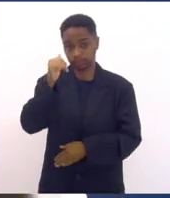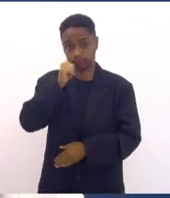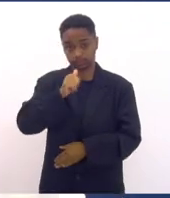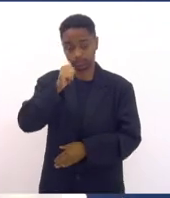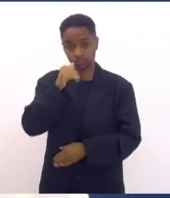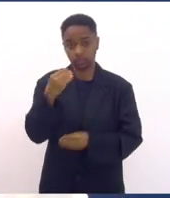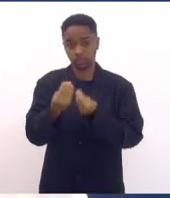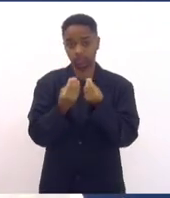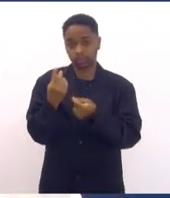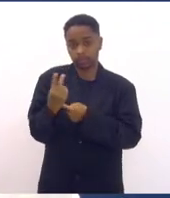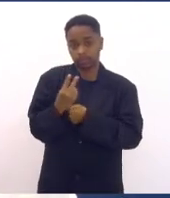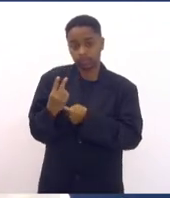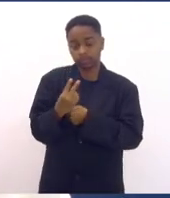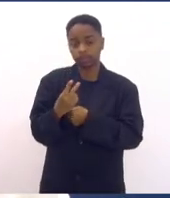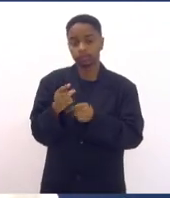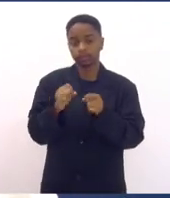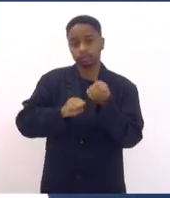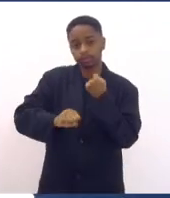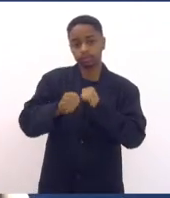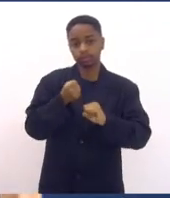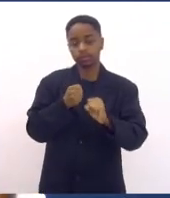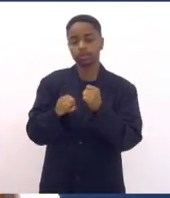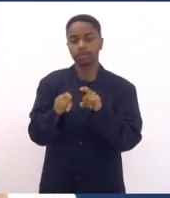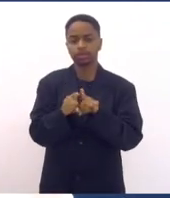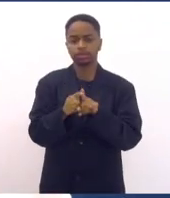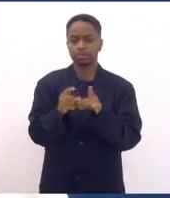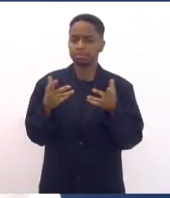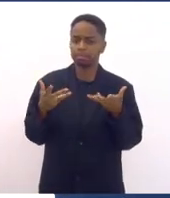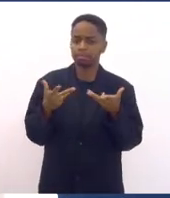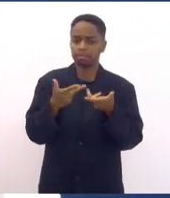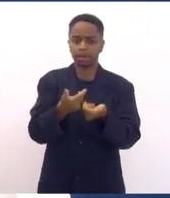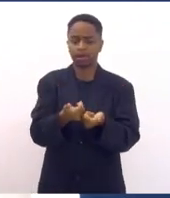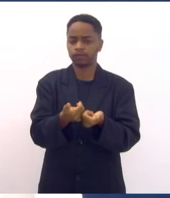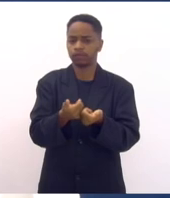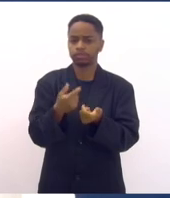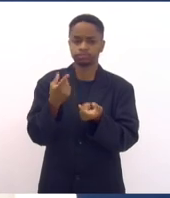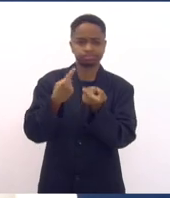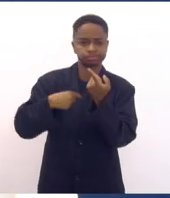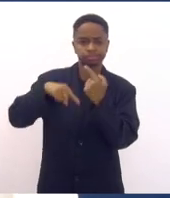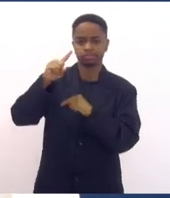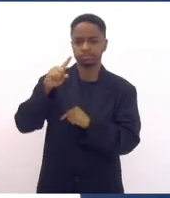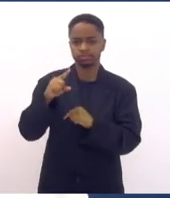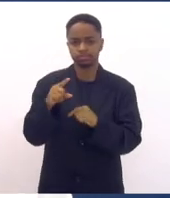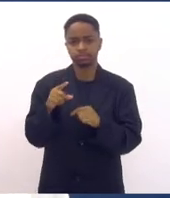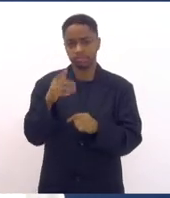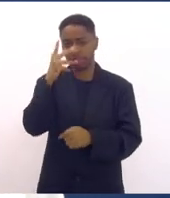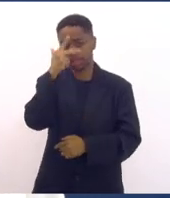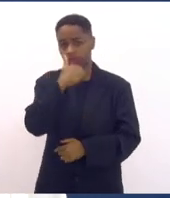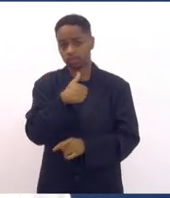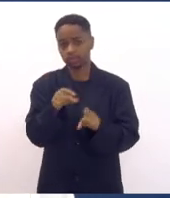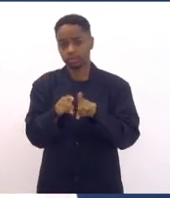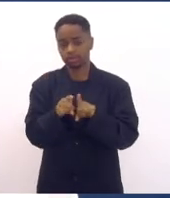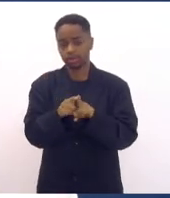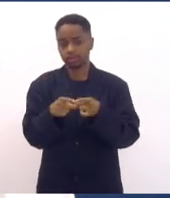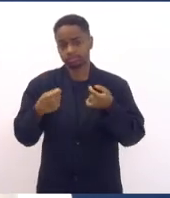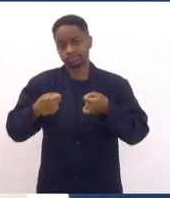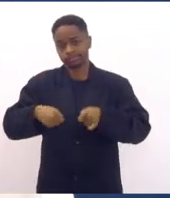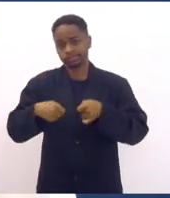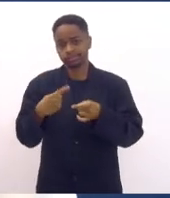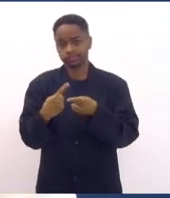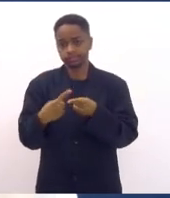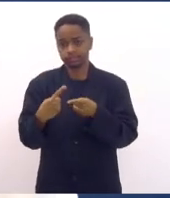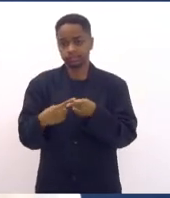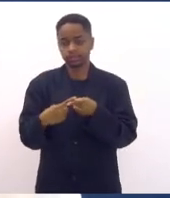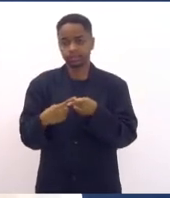defesa pessoal e de um sucesso assim absolutamente lindo ah que é muito necessário porque quando